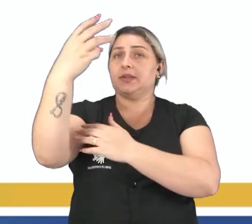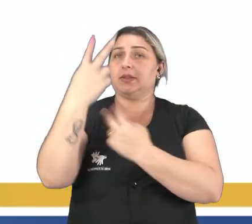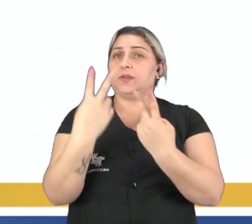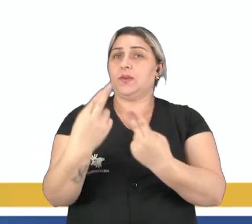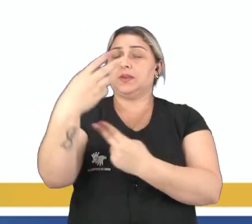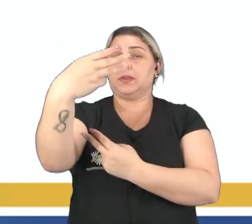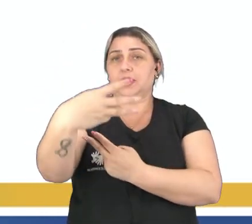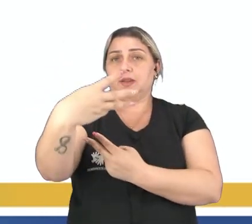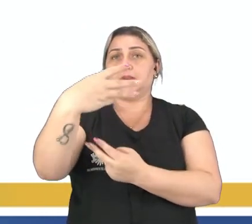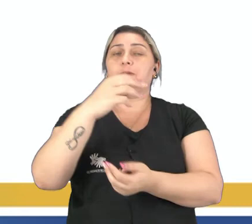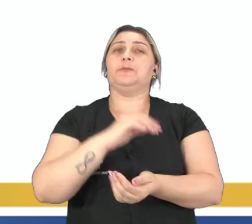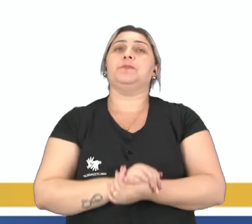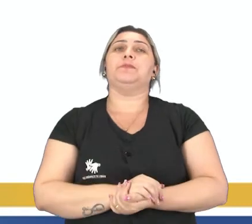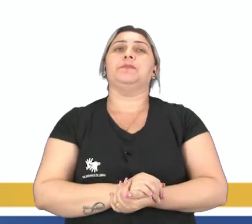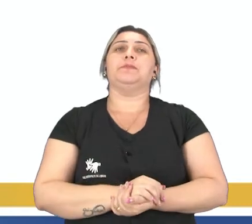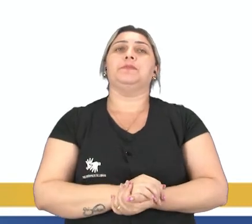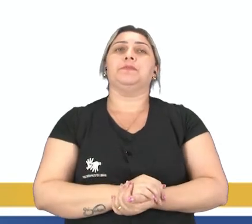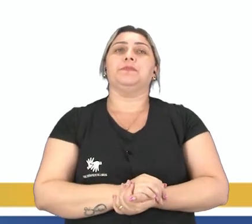igual a 3.